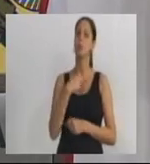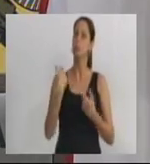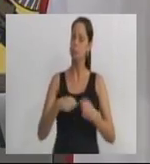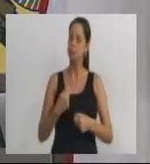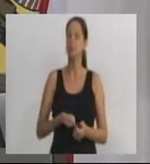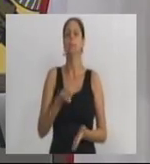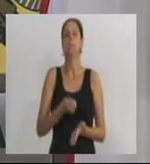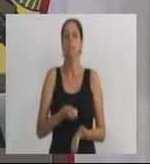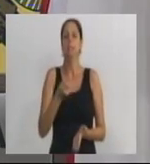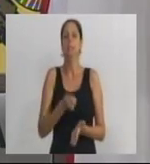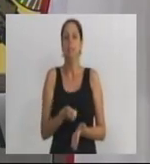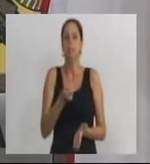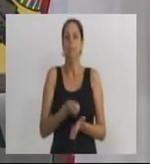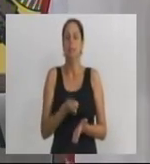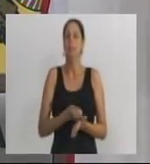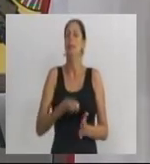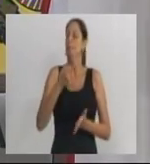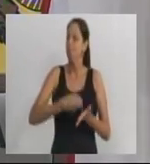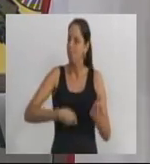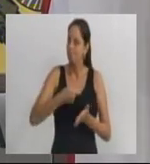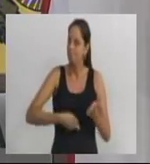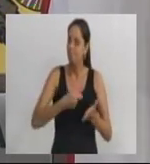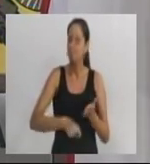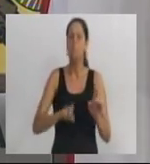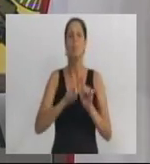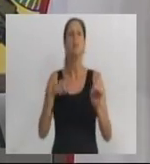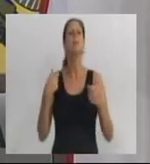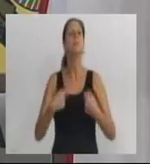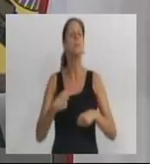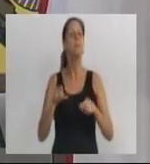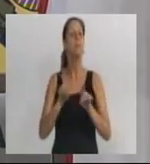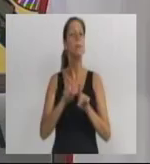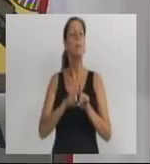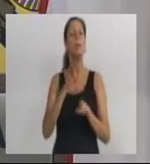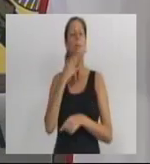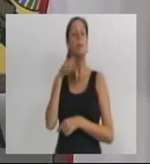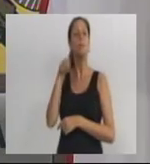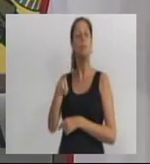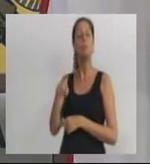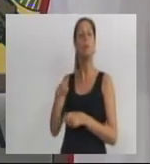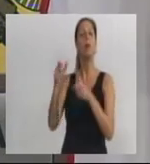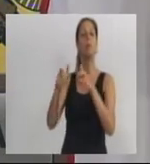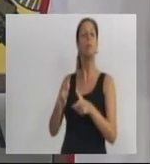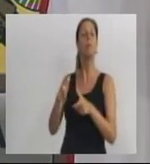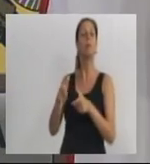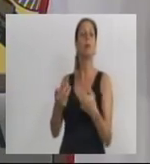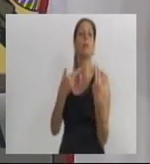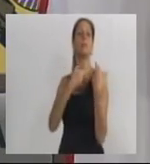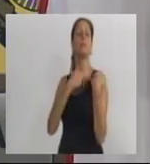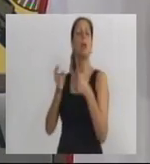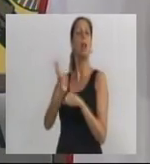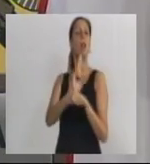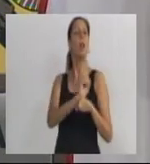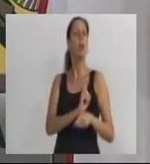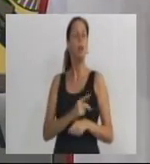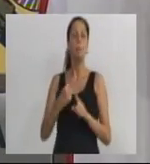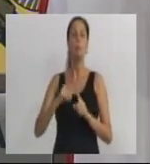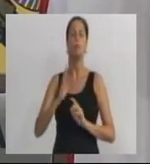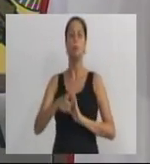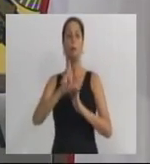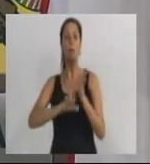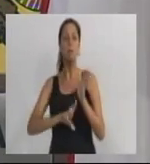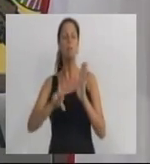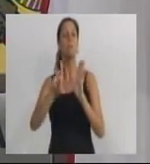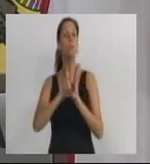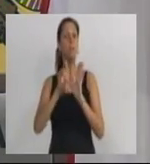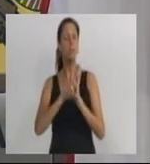bater nessa tecla, nós temos que cobrar aqui também de quem tem a responsabilidade de fiscalizar e fazer com que as leis que foram articuladas e trabalhadas